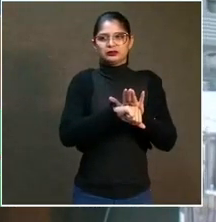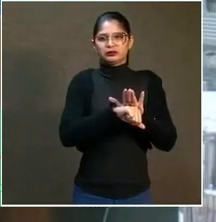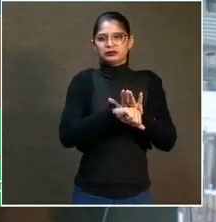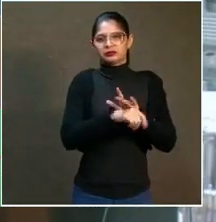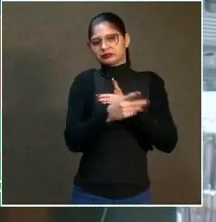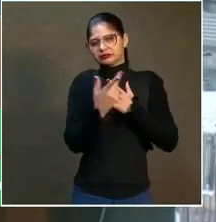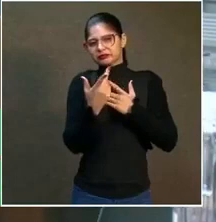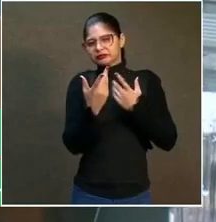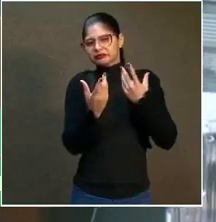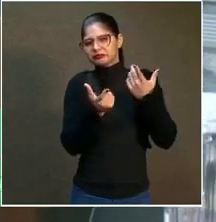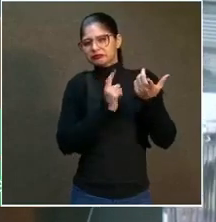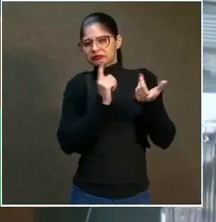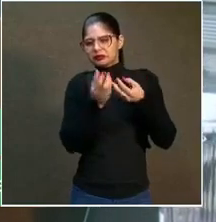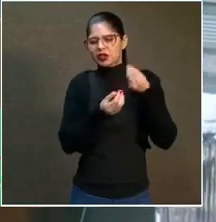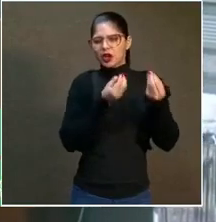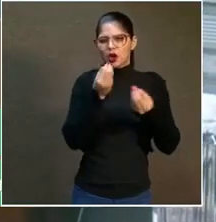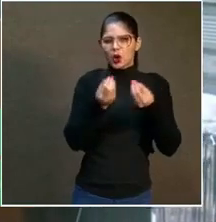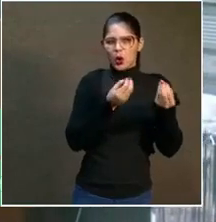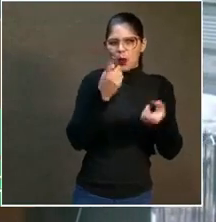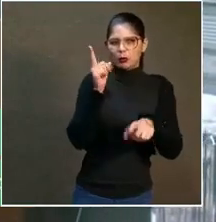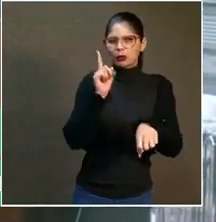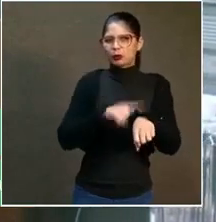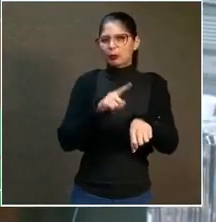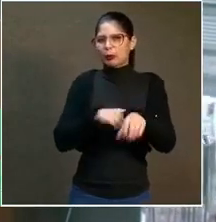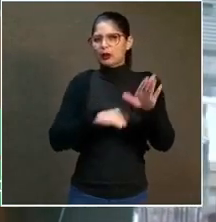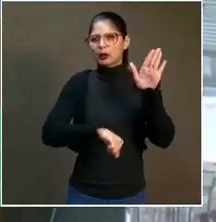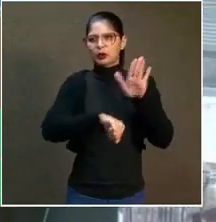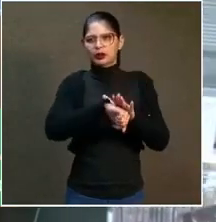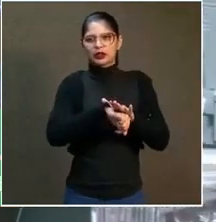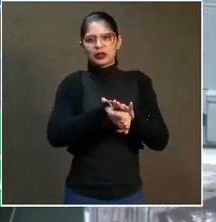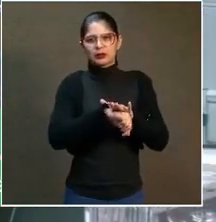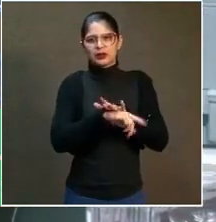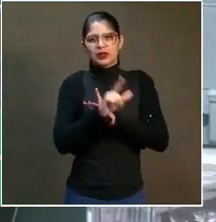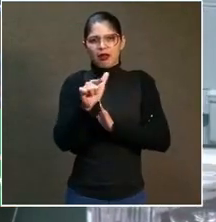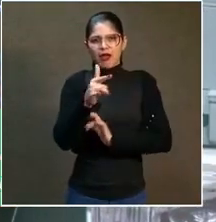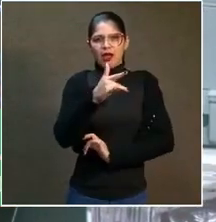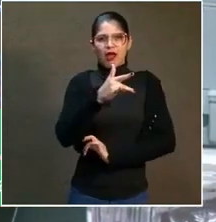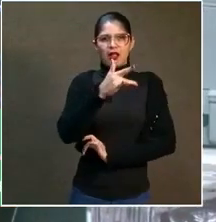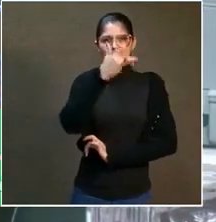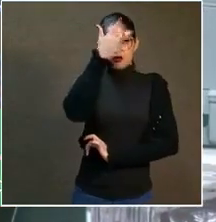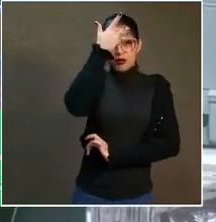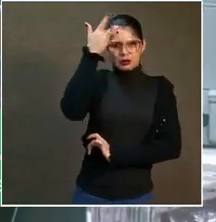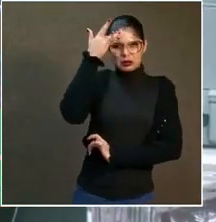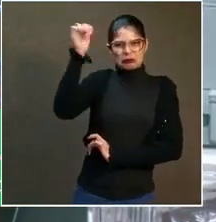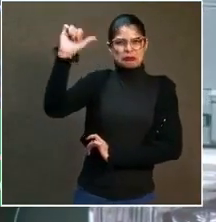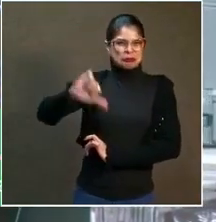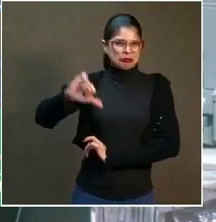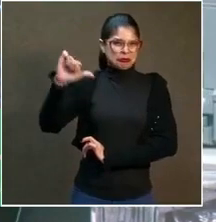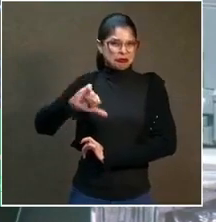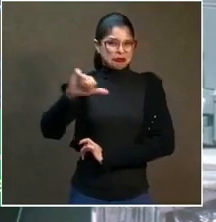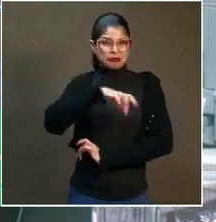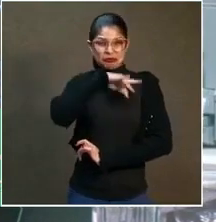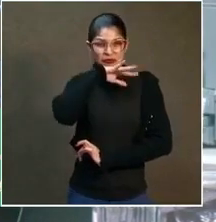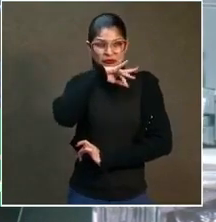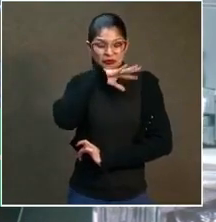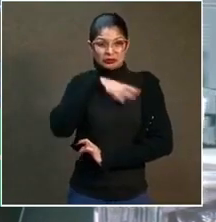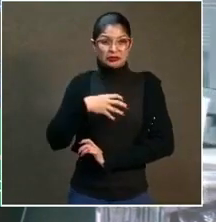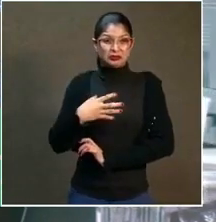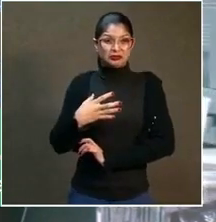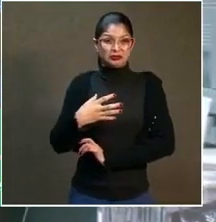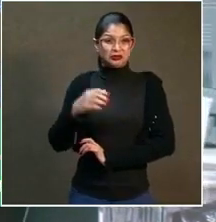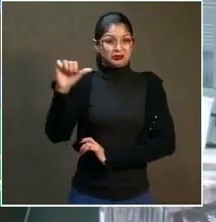É preciso visualizar que naquele momento, ele com a saúde mental